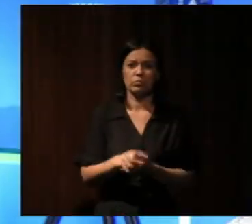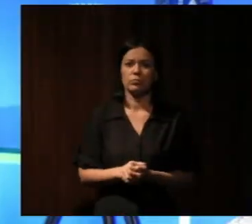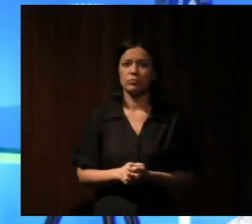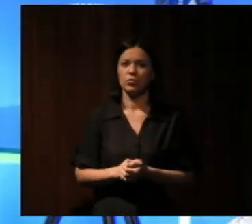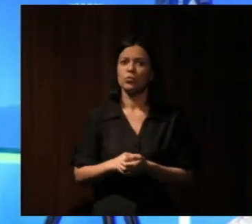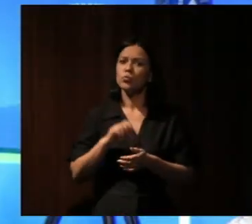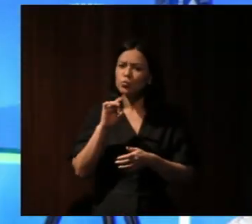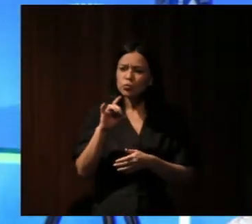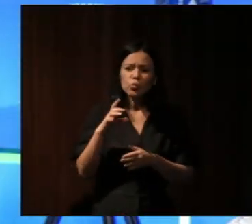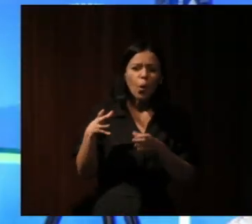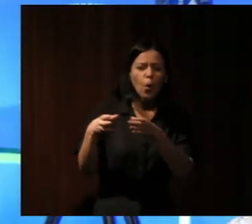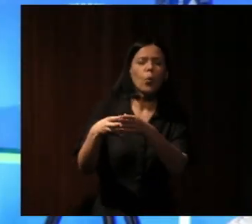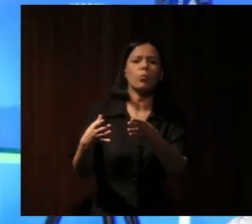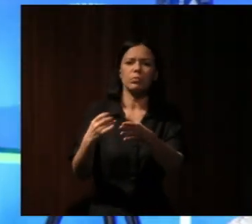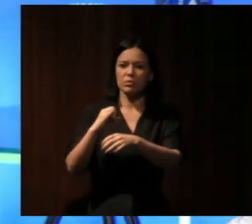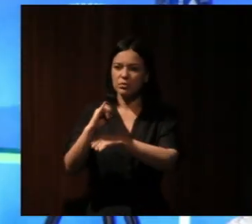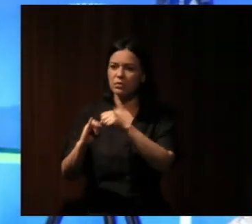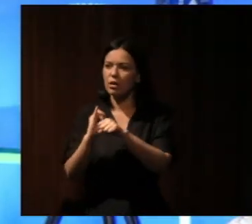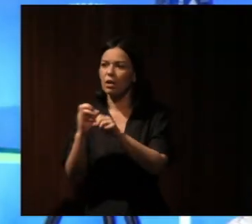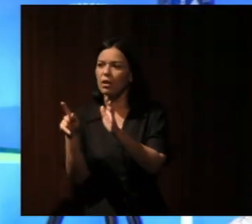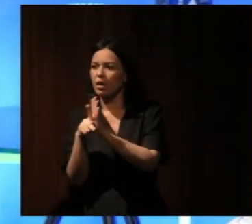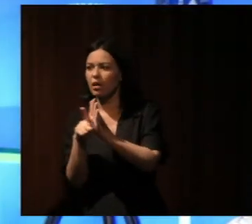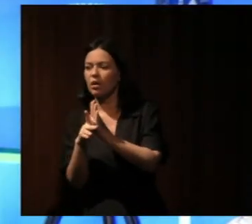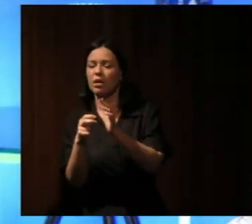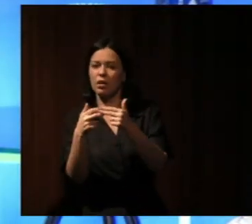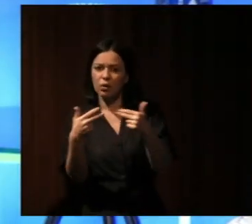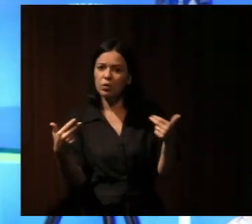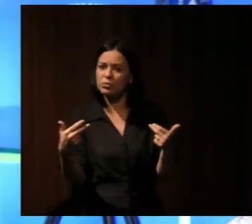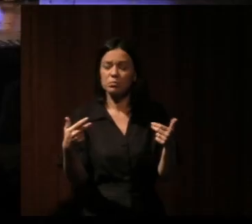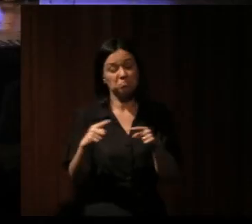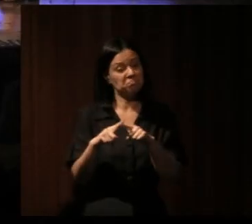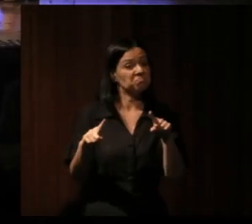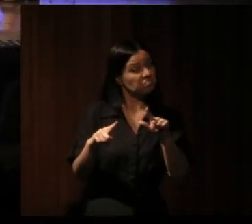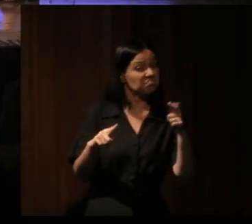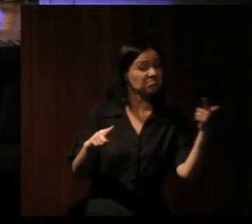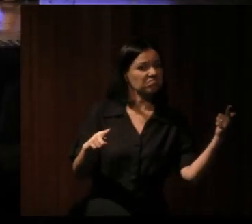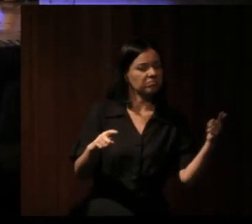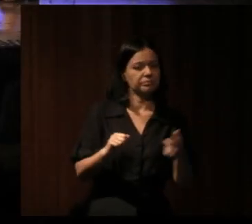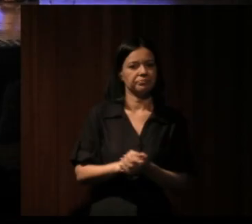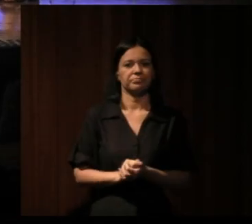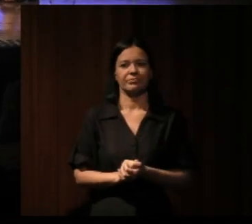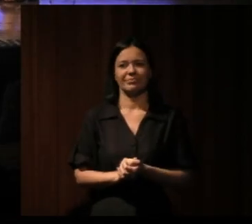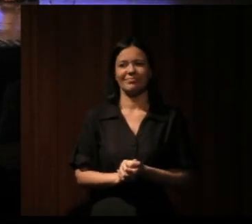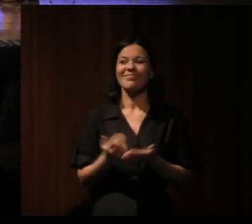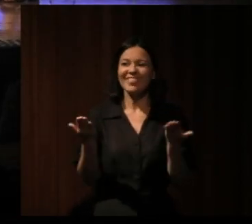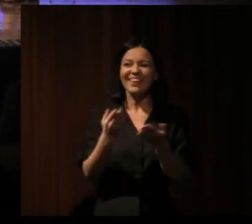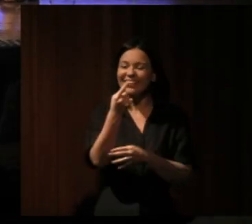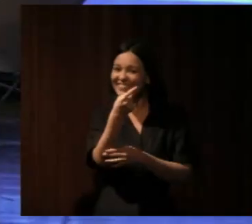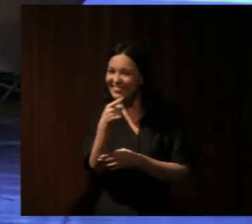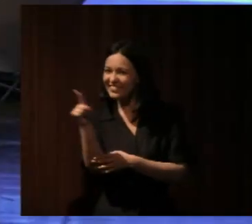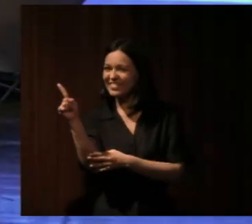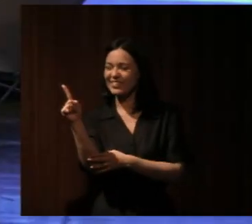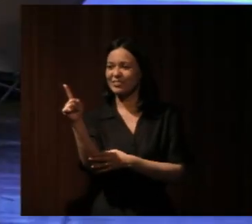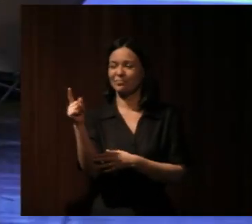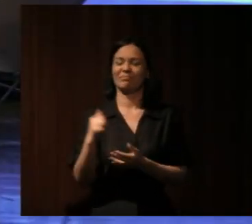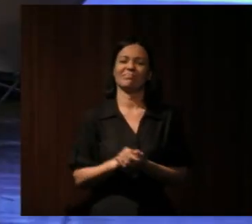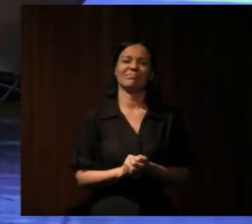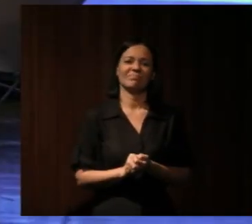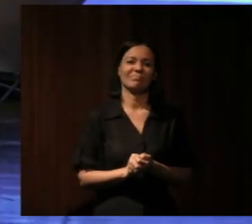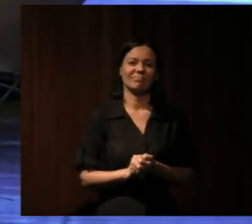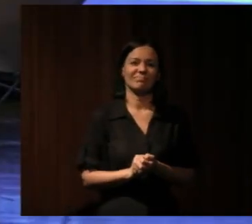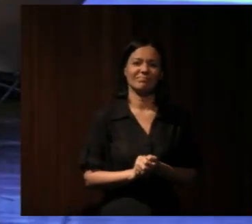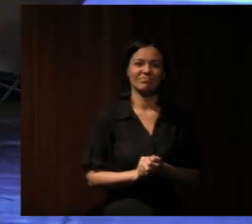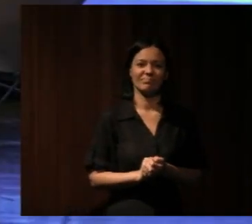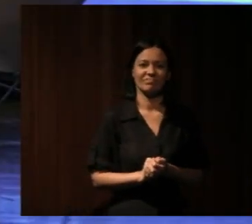bigtechs mas principalmente também talvez bom acho que com isso a gente encerra né Vamos encerrando